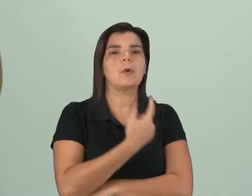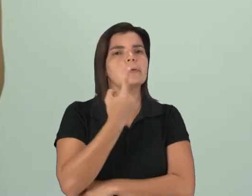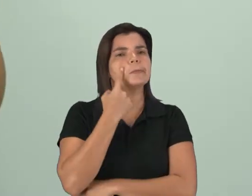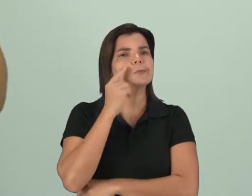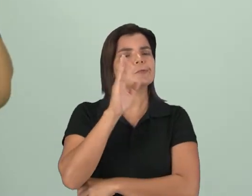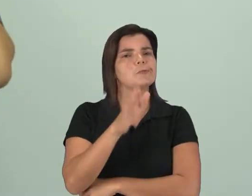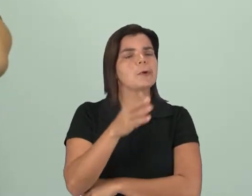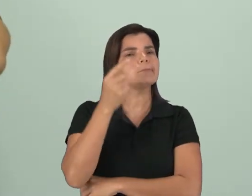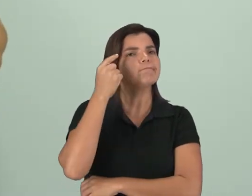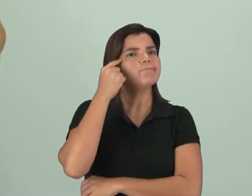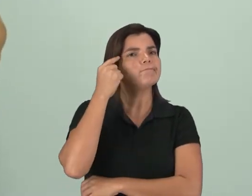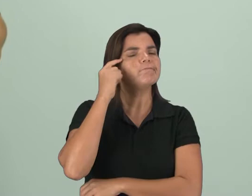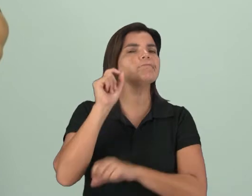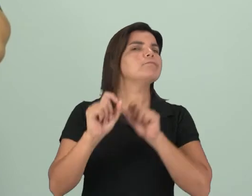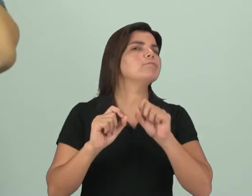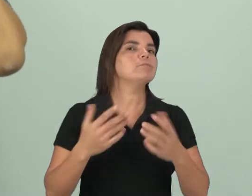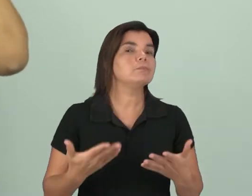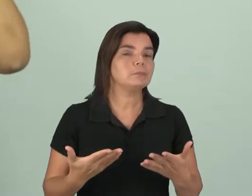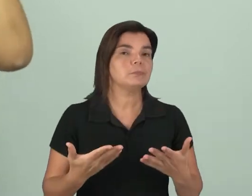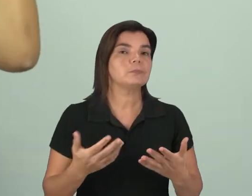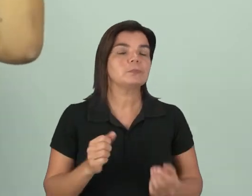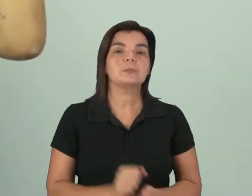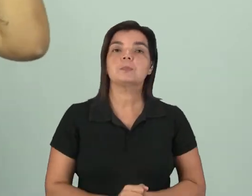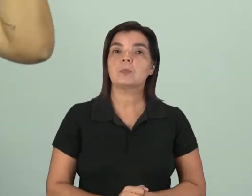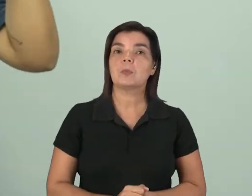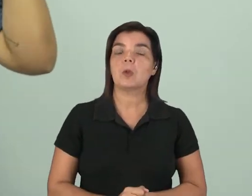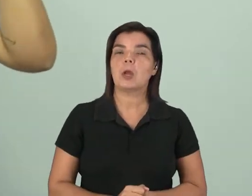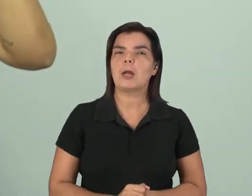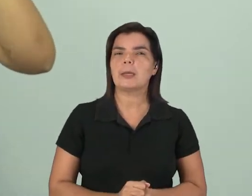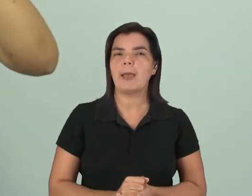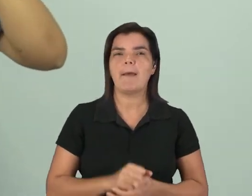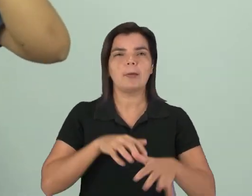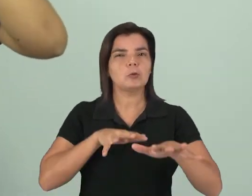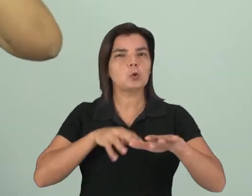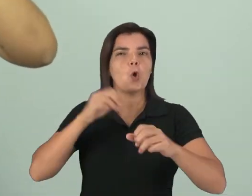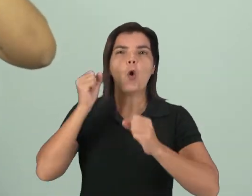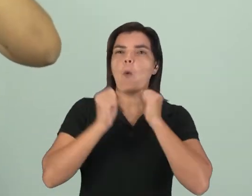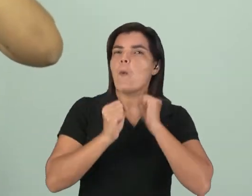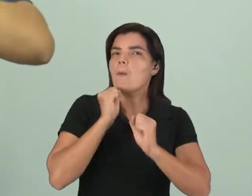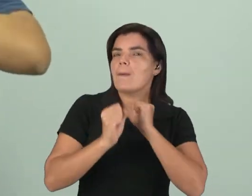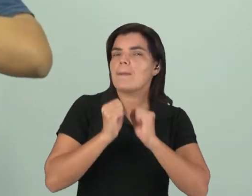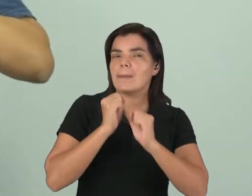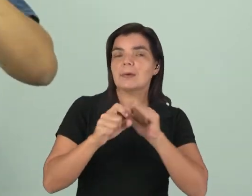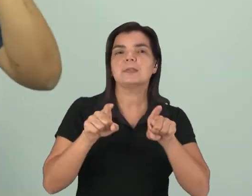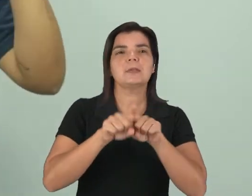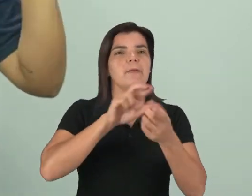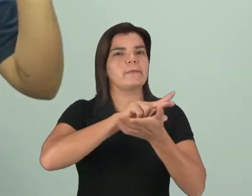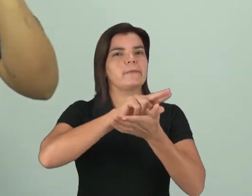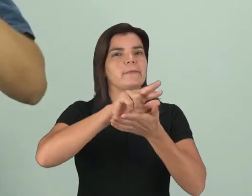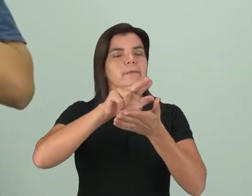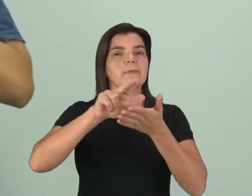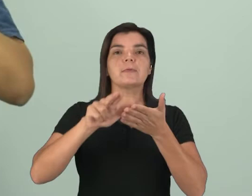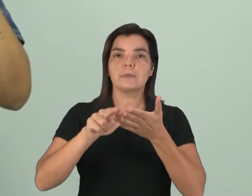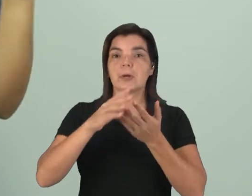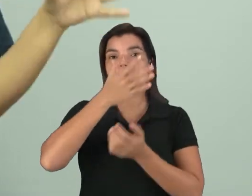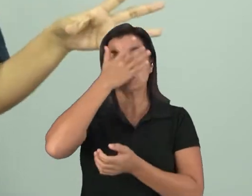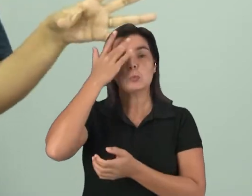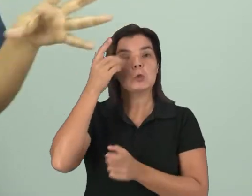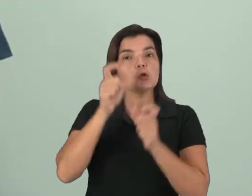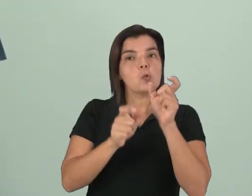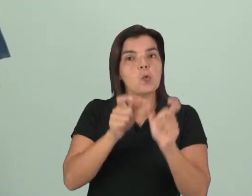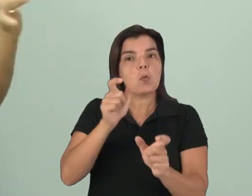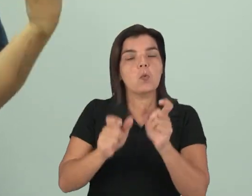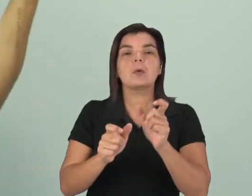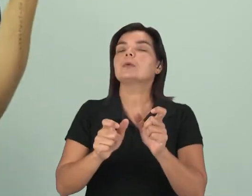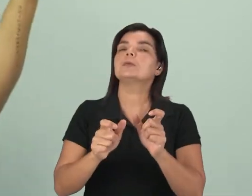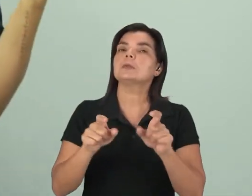gente já remete aquelas grandes maratonas que tem vários indivíduos,